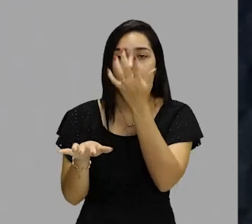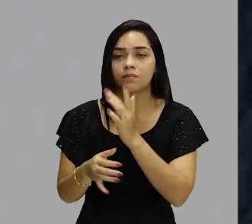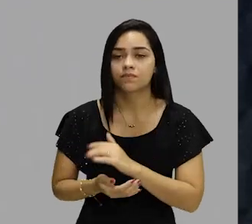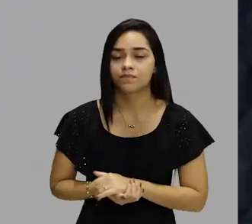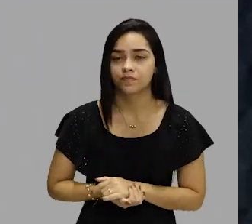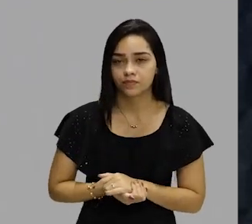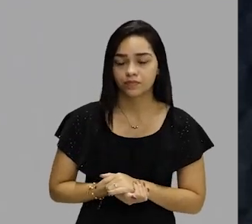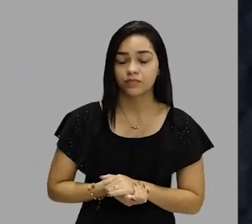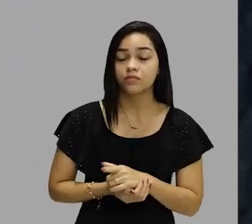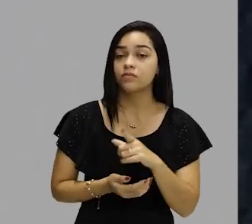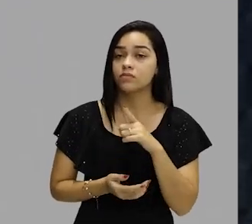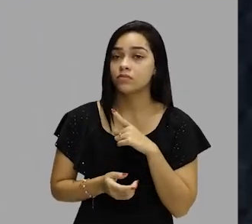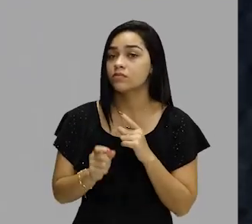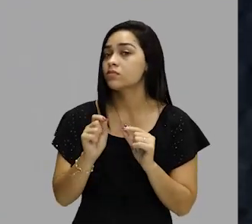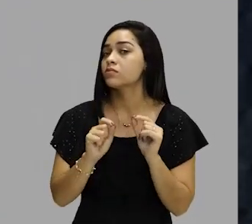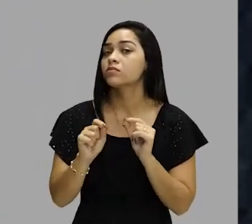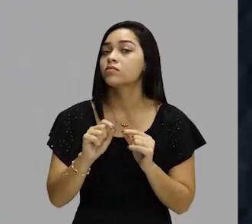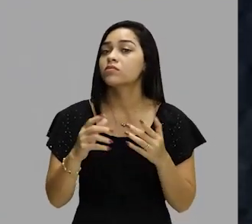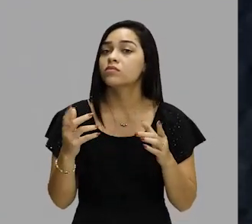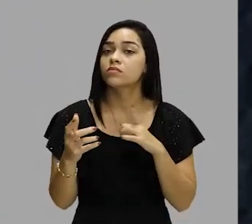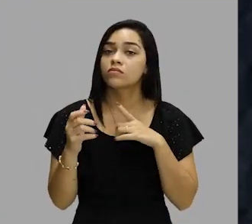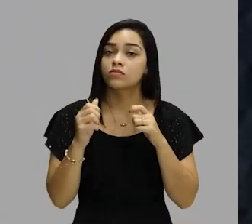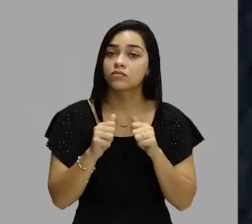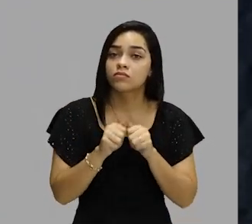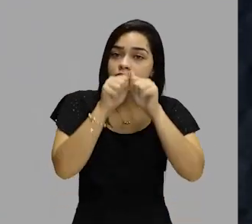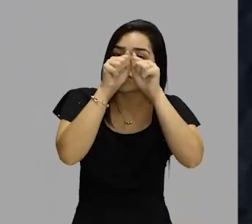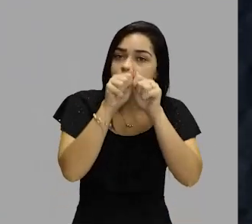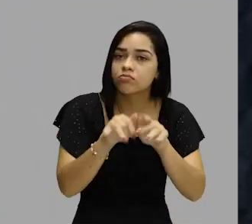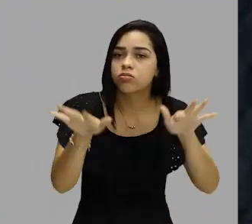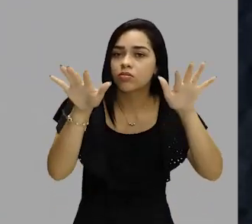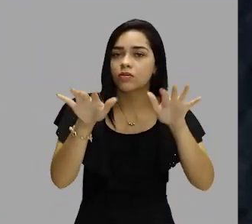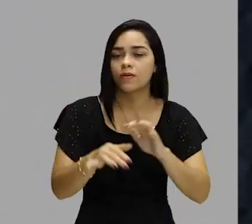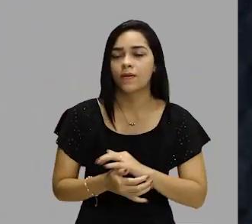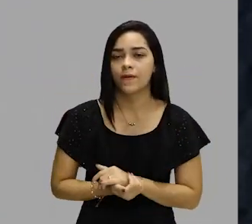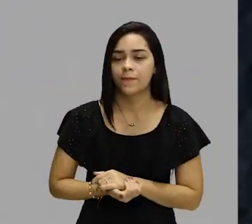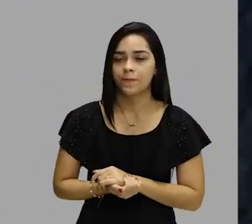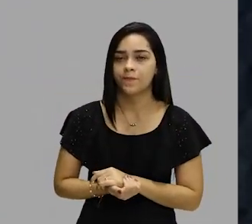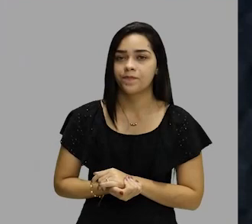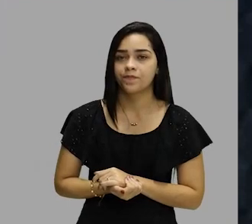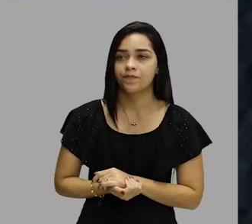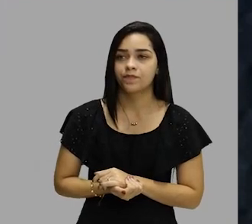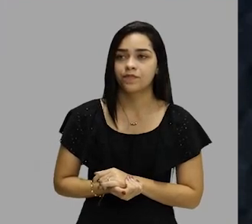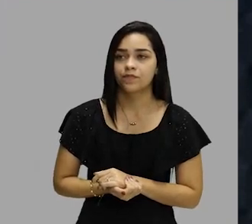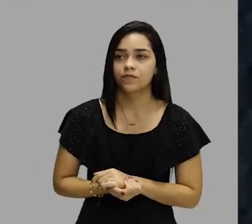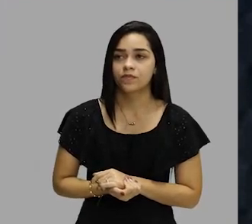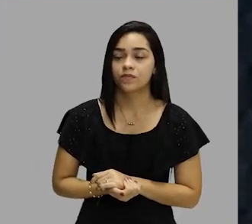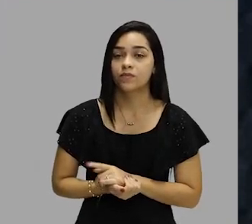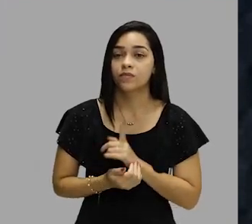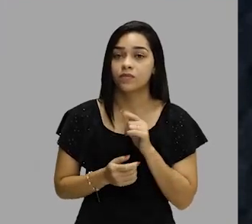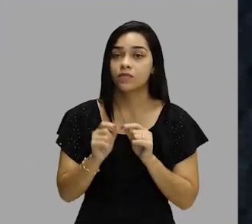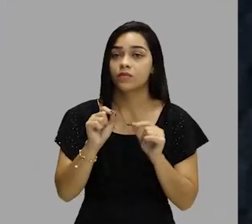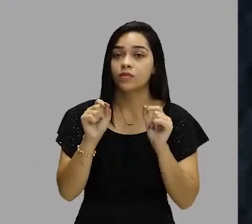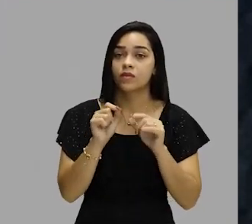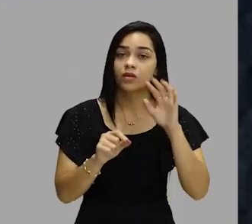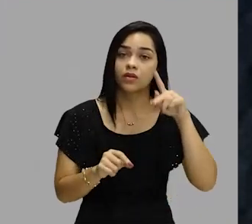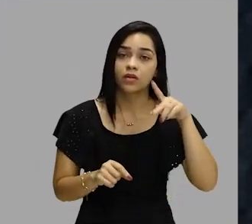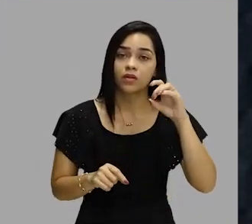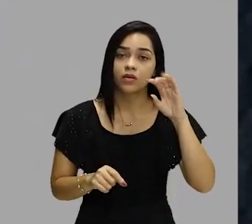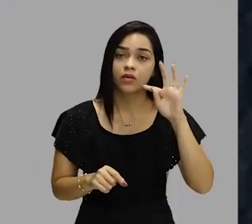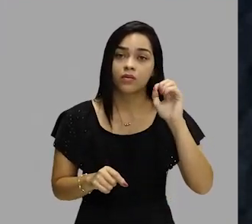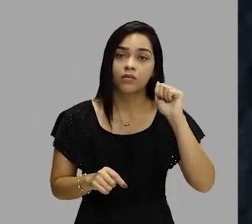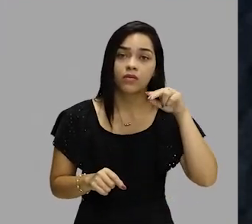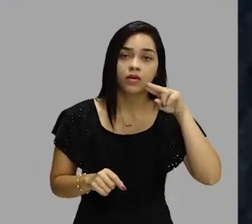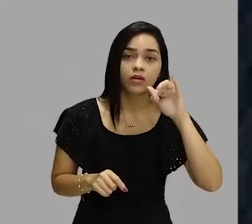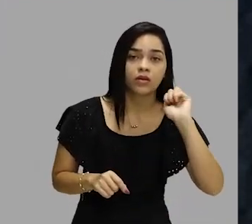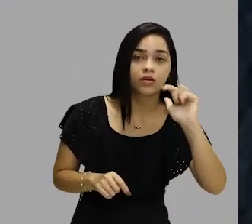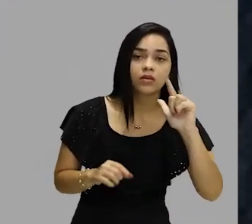Então, isso faz com que ocorra uma explosão populacional, ok? Então, isso é potencial biótico,